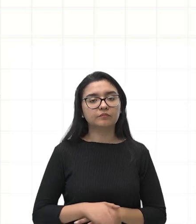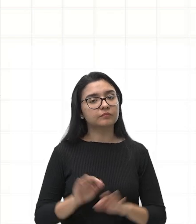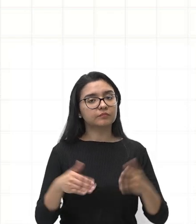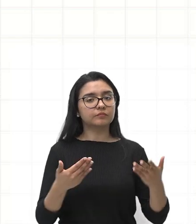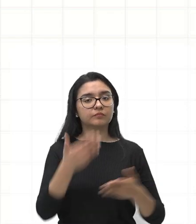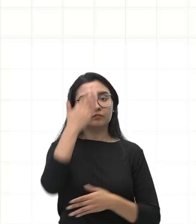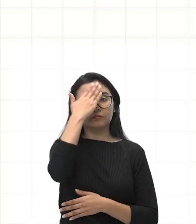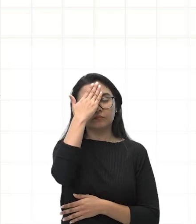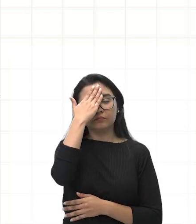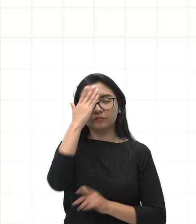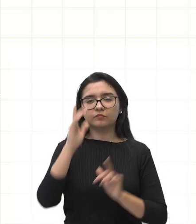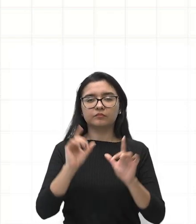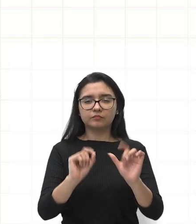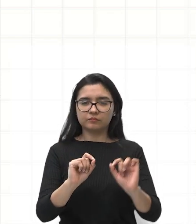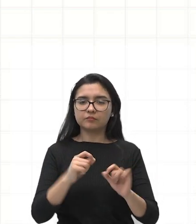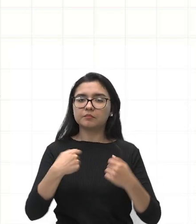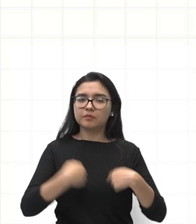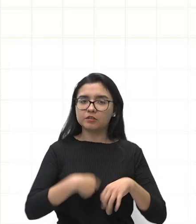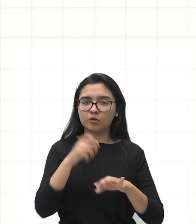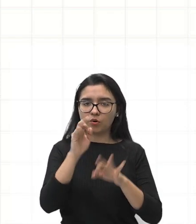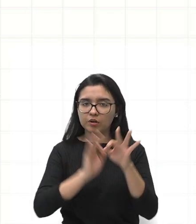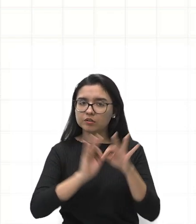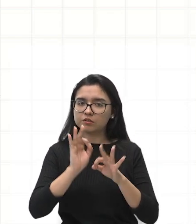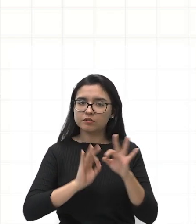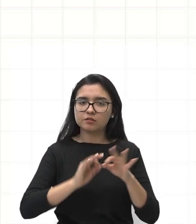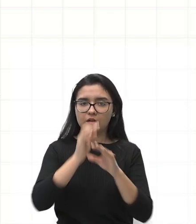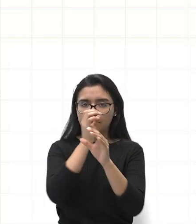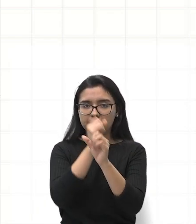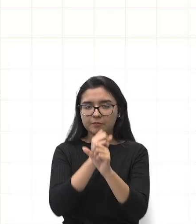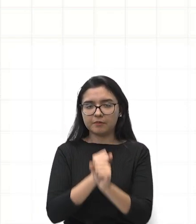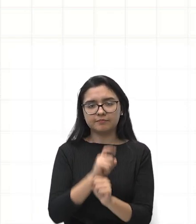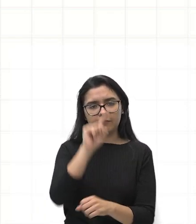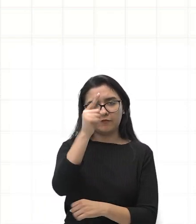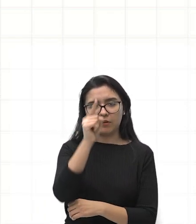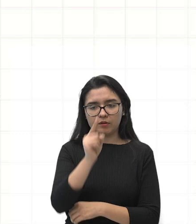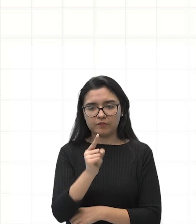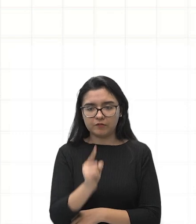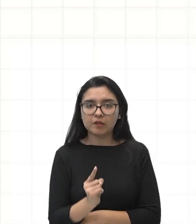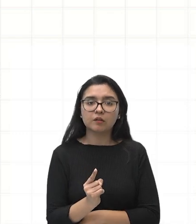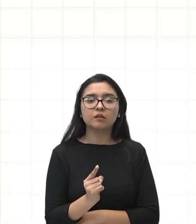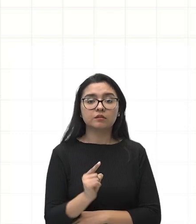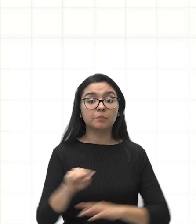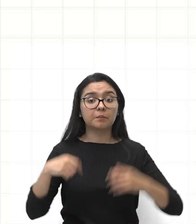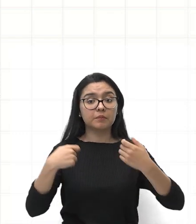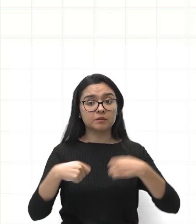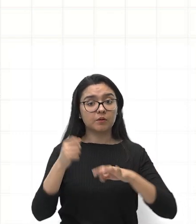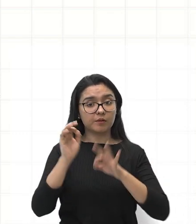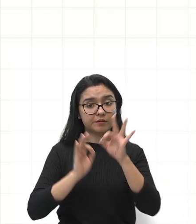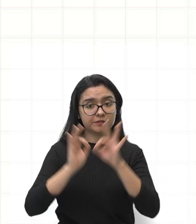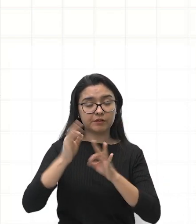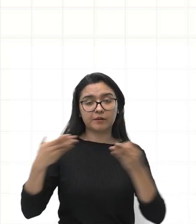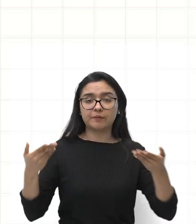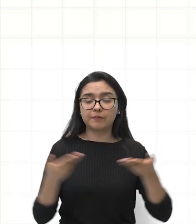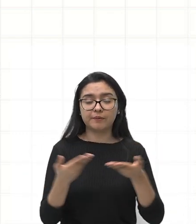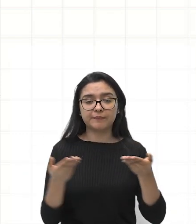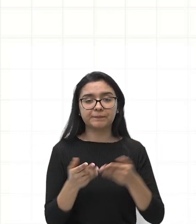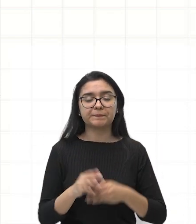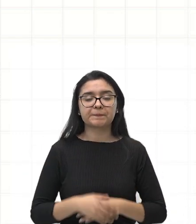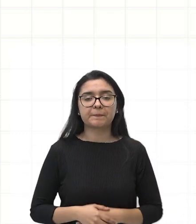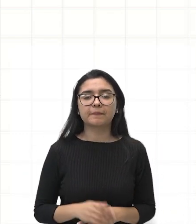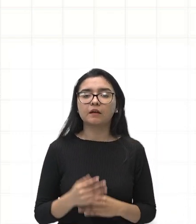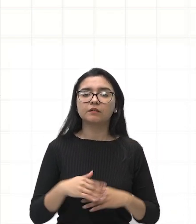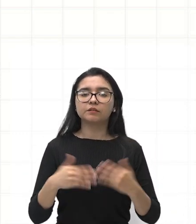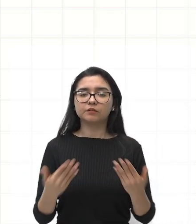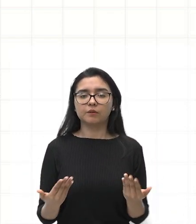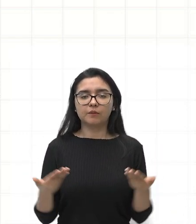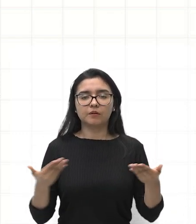que temos que deixar vírgula embaixo de vírgula, vamos aqui, então, armar a operação. O professor vai colocar